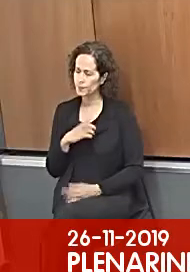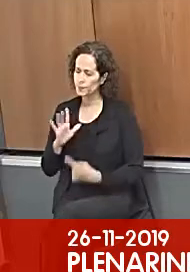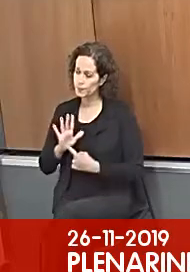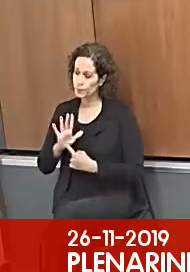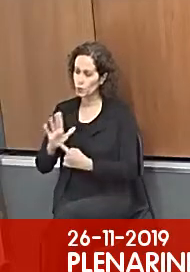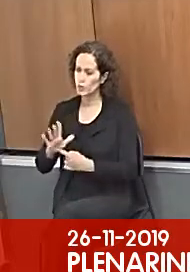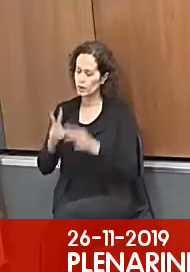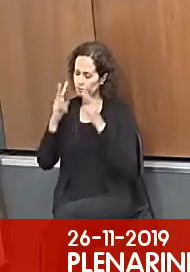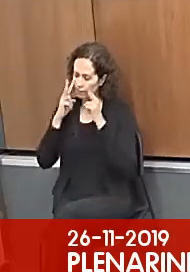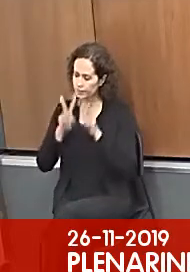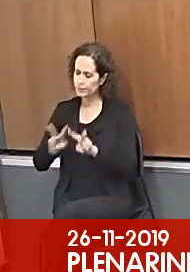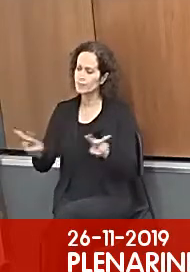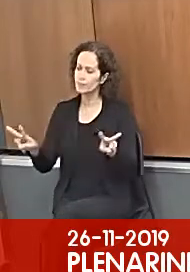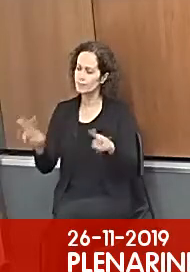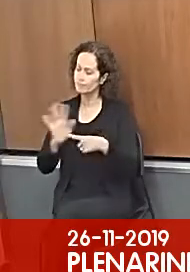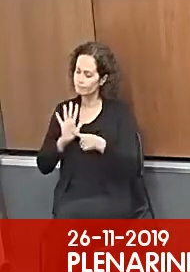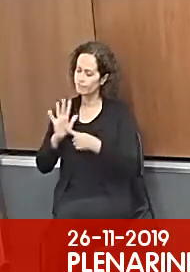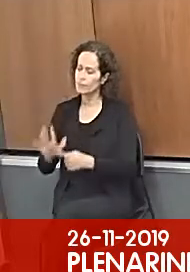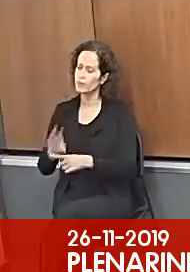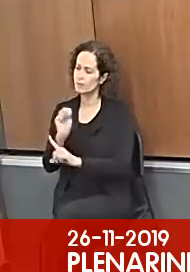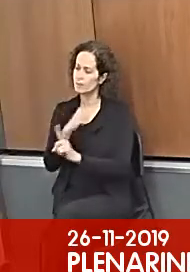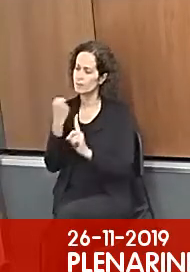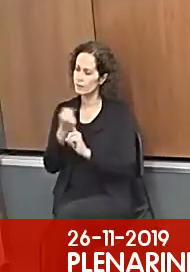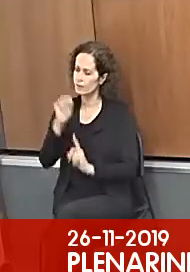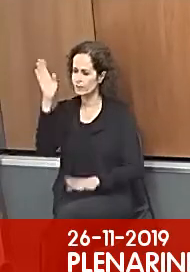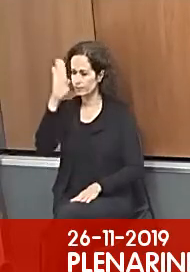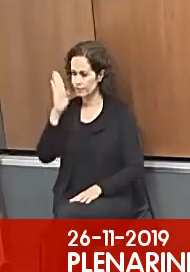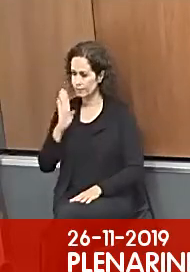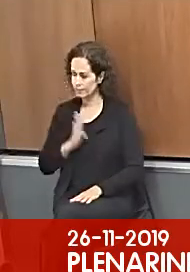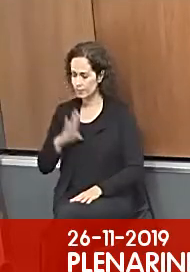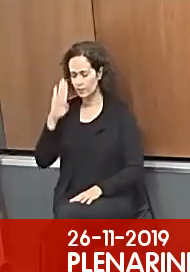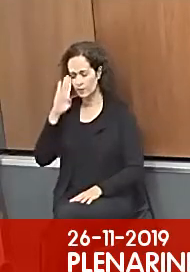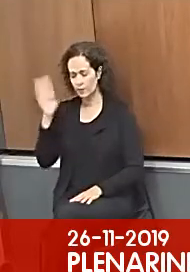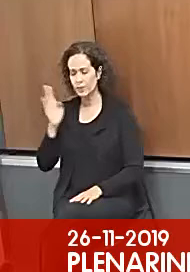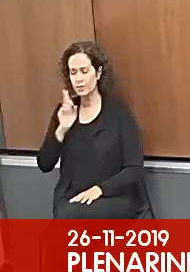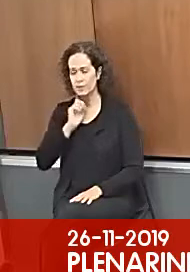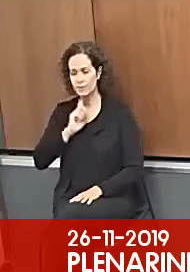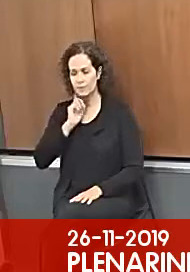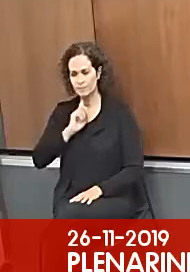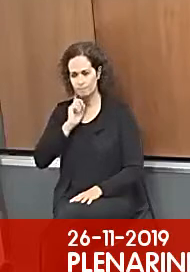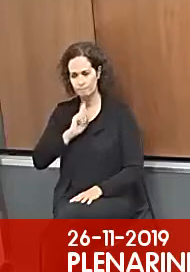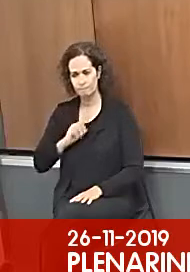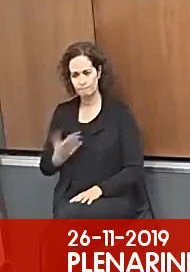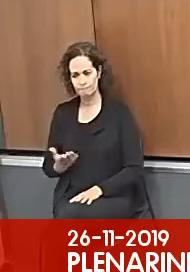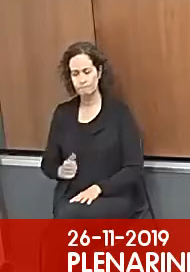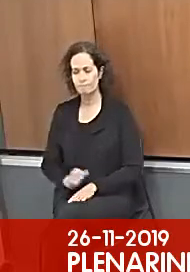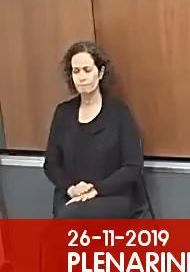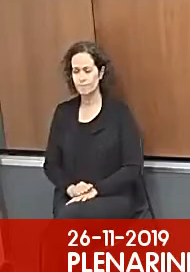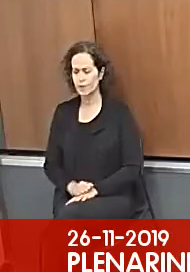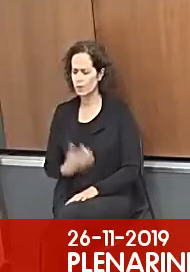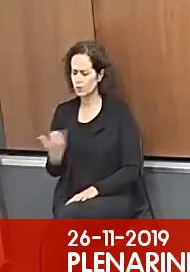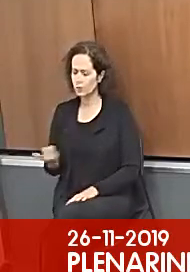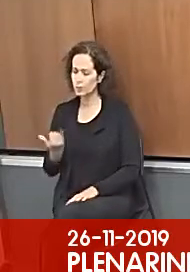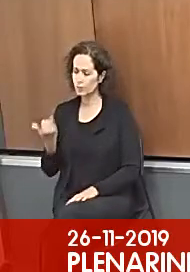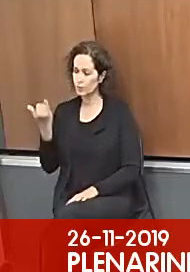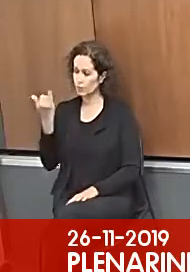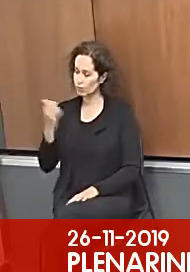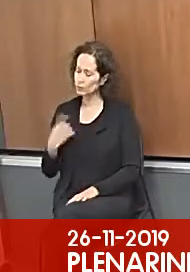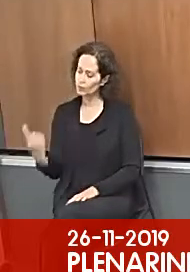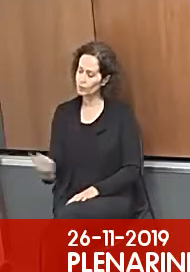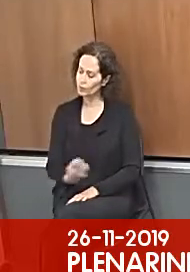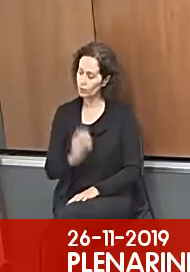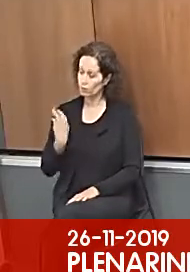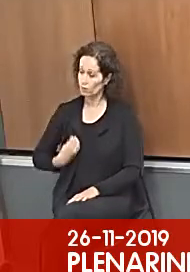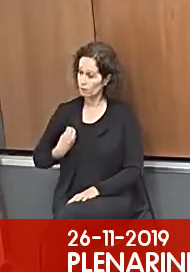visibilidade para a sociedade brasileira e, principalmente, a mineira. E isso aqui é um fator muito importante. Nós estamos